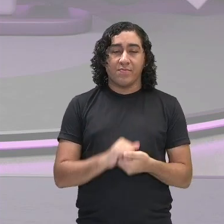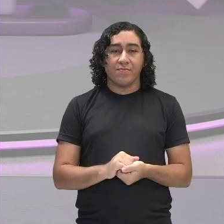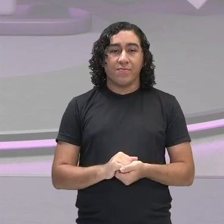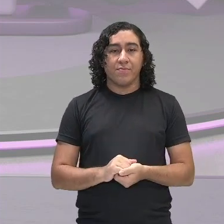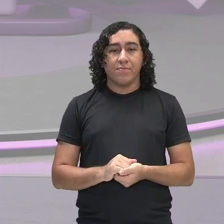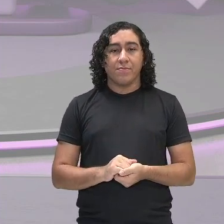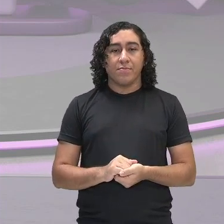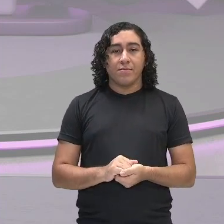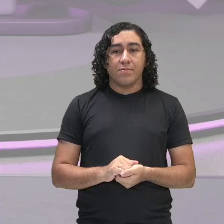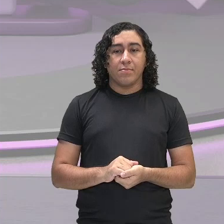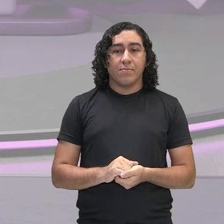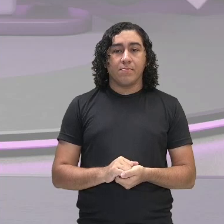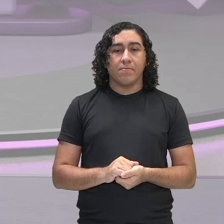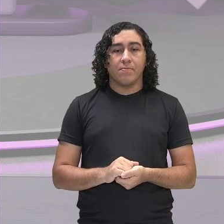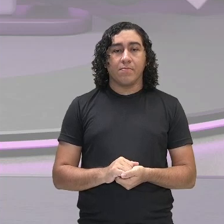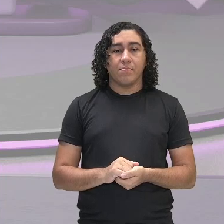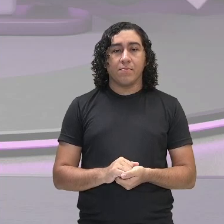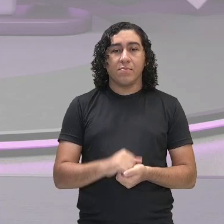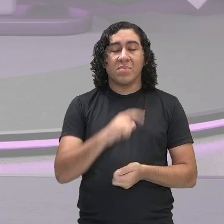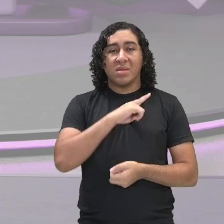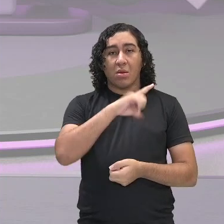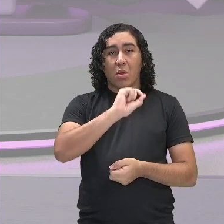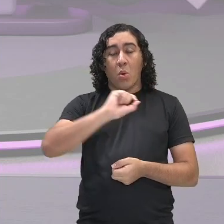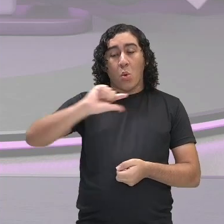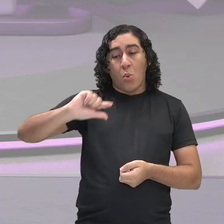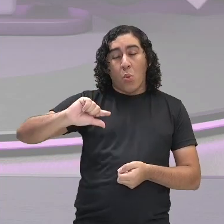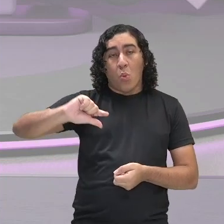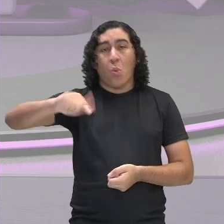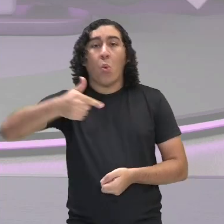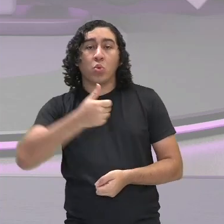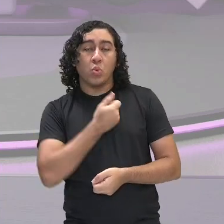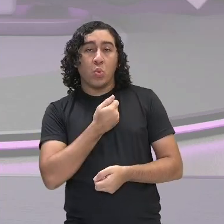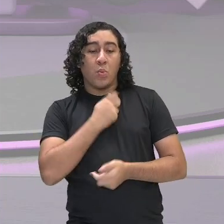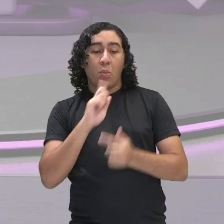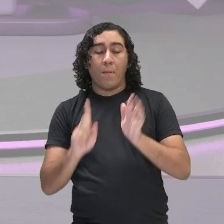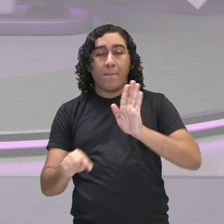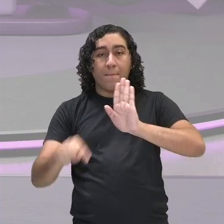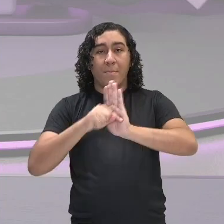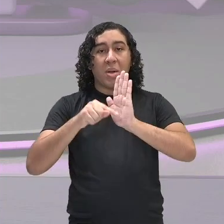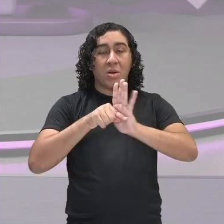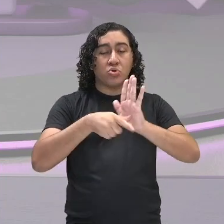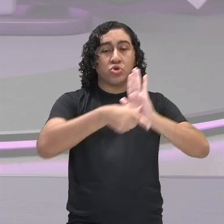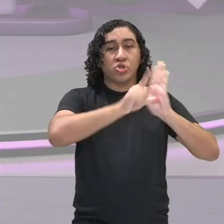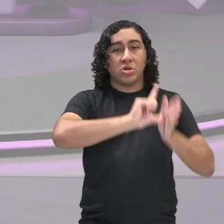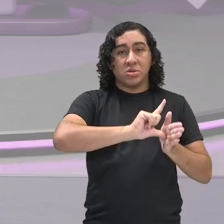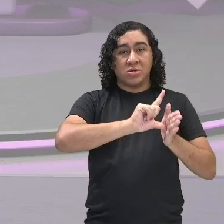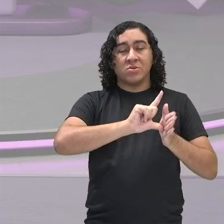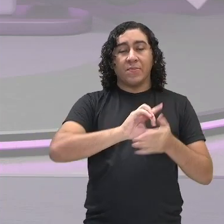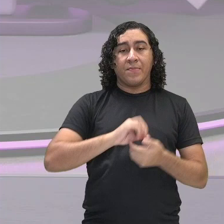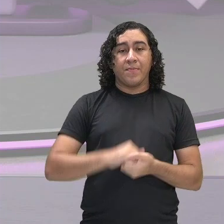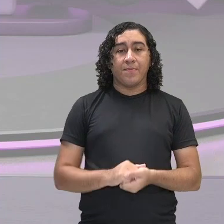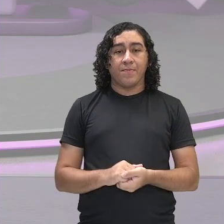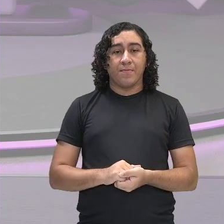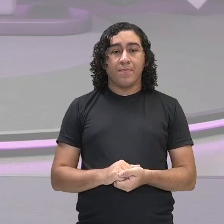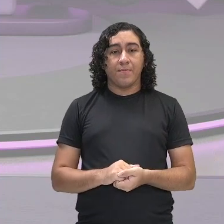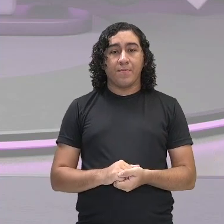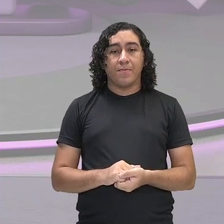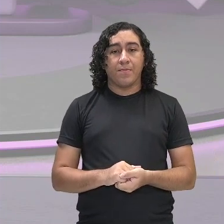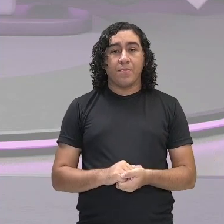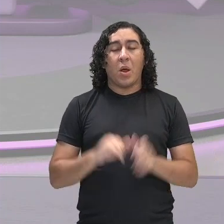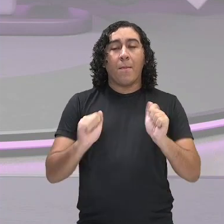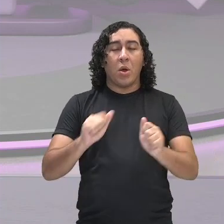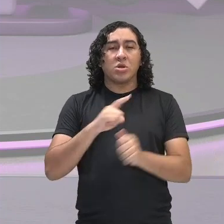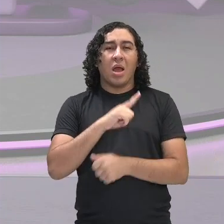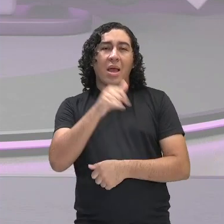pegar o termo posterior e subtrair com o termo anterior. Ou seja, você pode pegar, por exemplo,